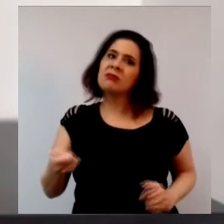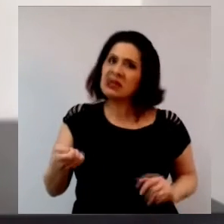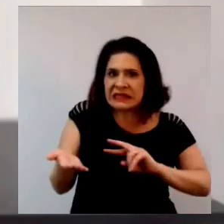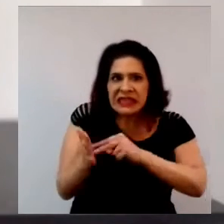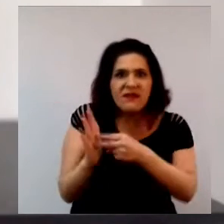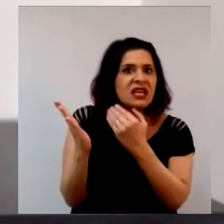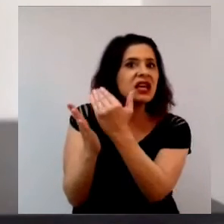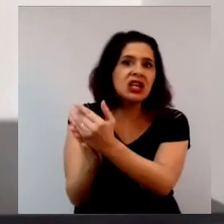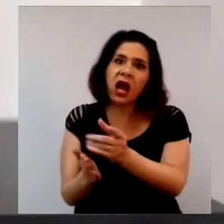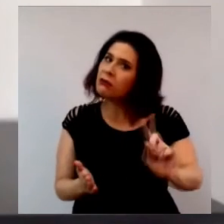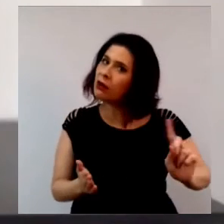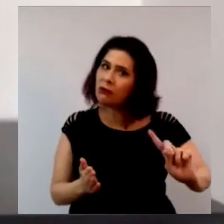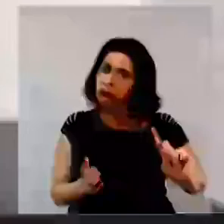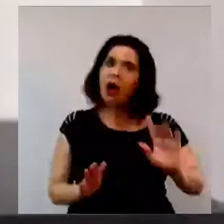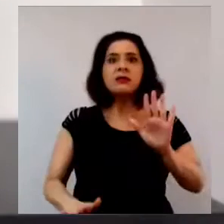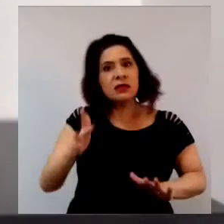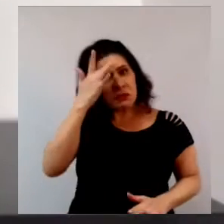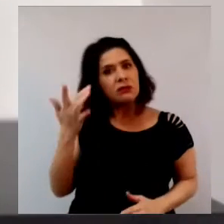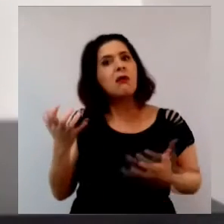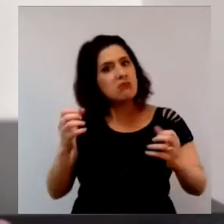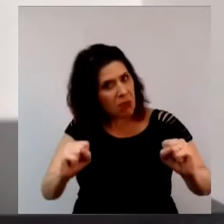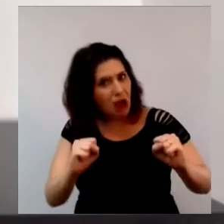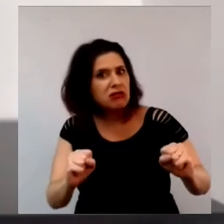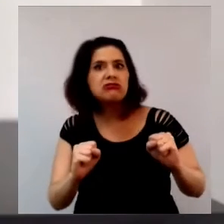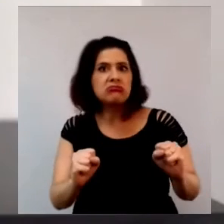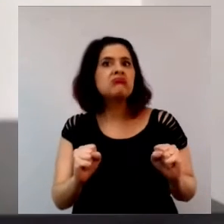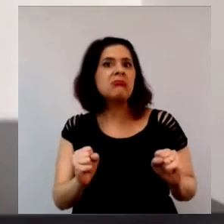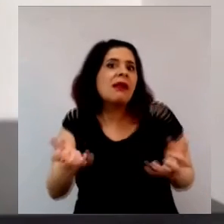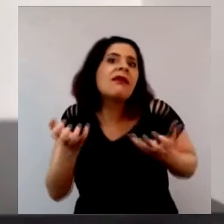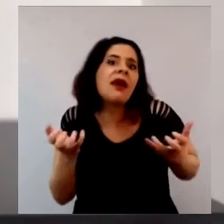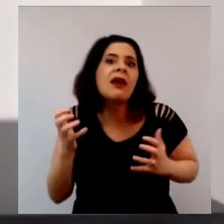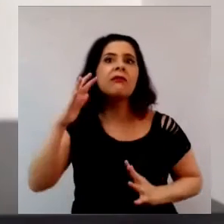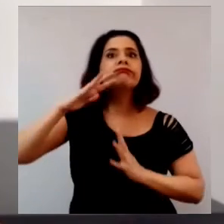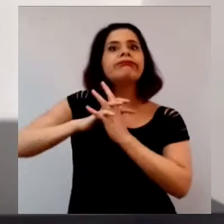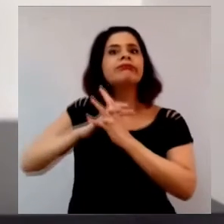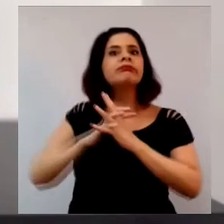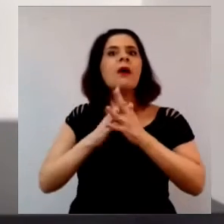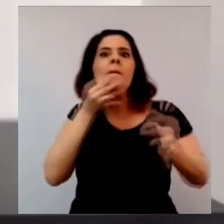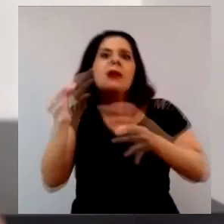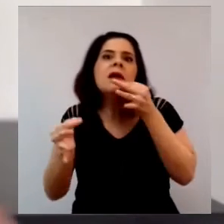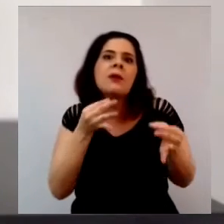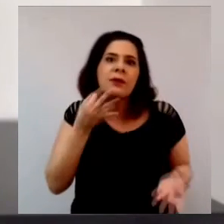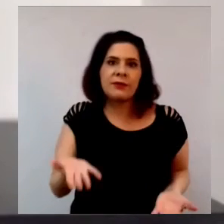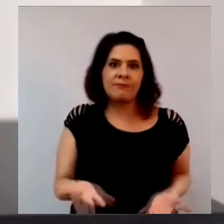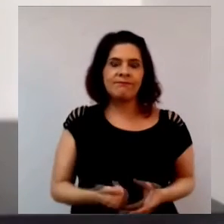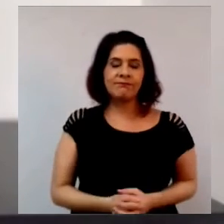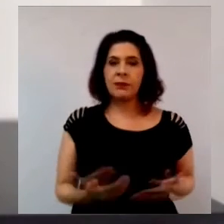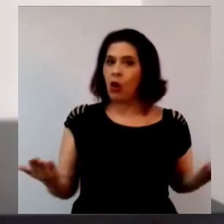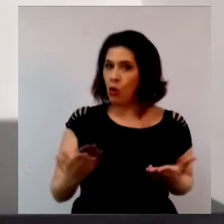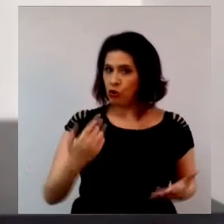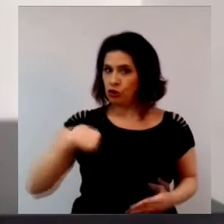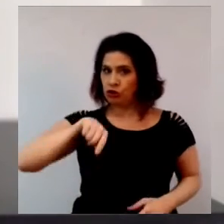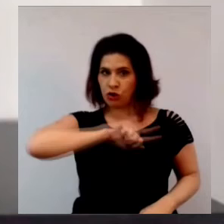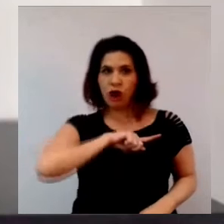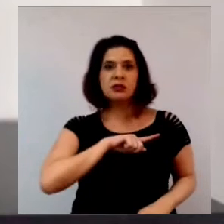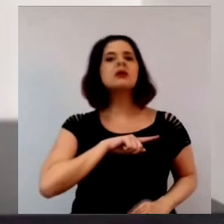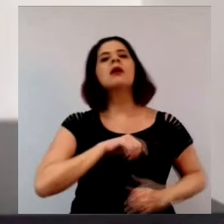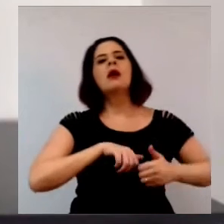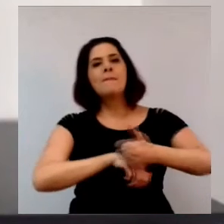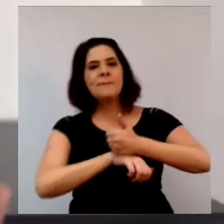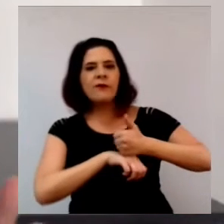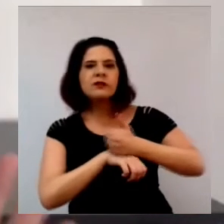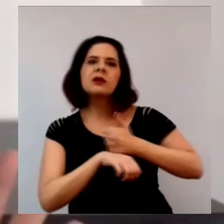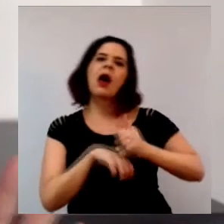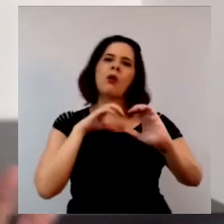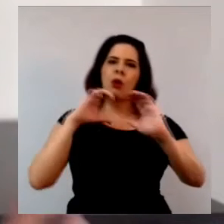vejo, assim, no dia a dia nosso de profissionais da comunicação, principalmente com essa mistura de redes sociais que falseia muito a realidade